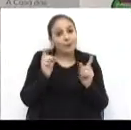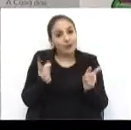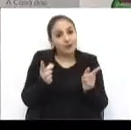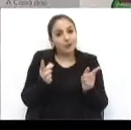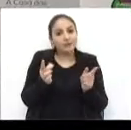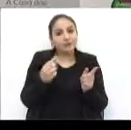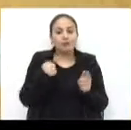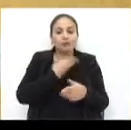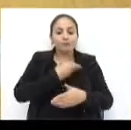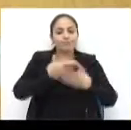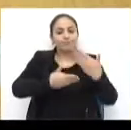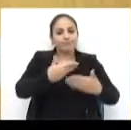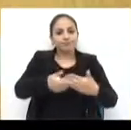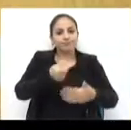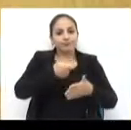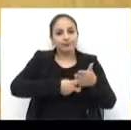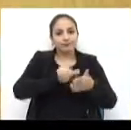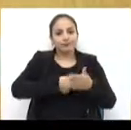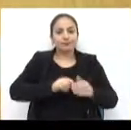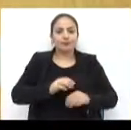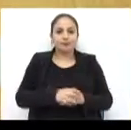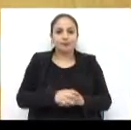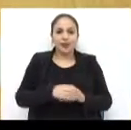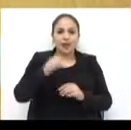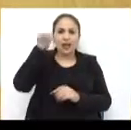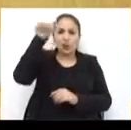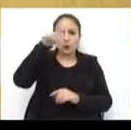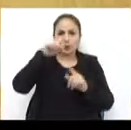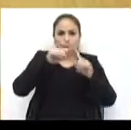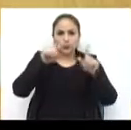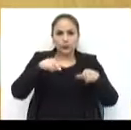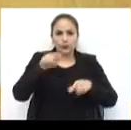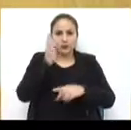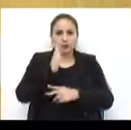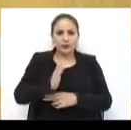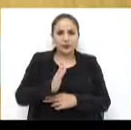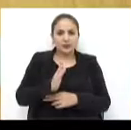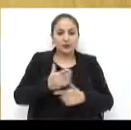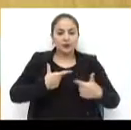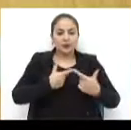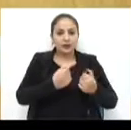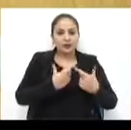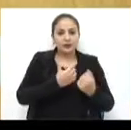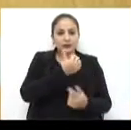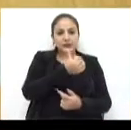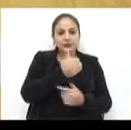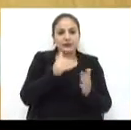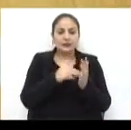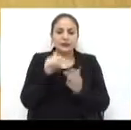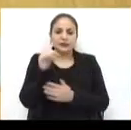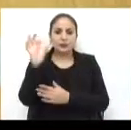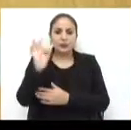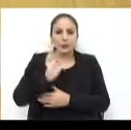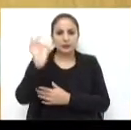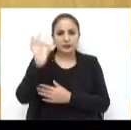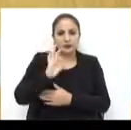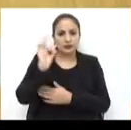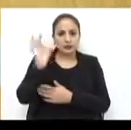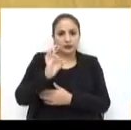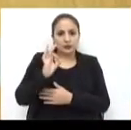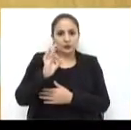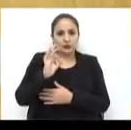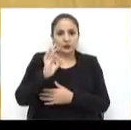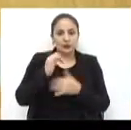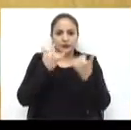mas estamos aí para trabalhar. A iluminação pública no Brasil consome atualmente entre 6% e 7% da energia elétrica